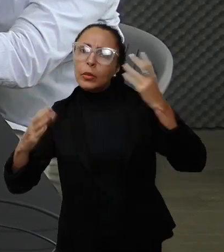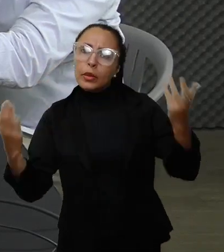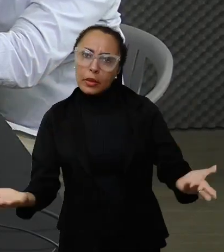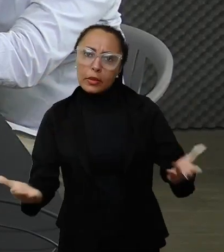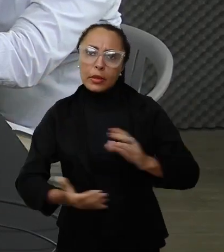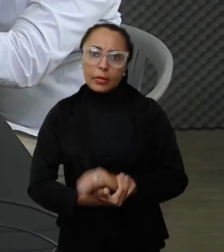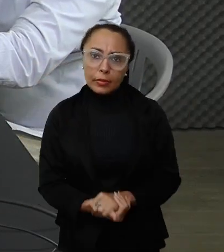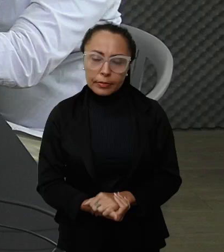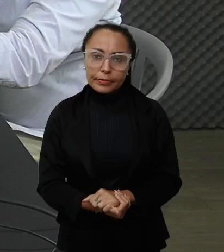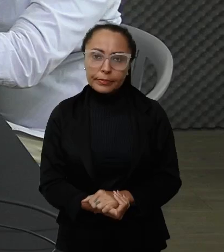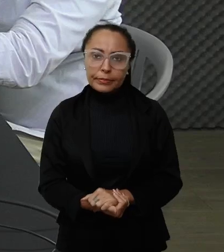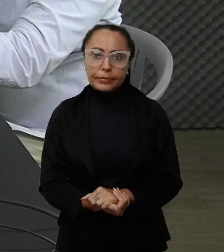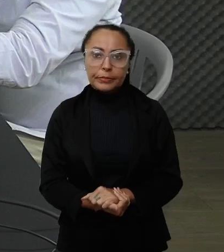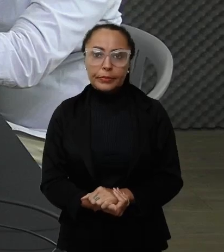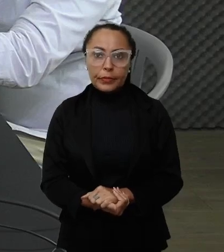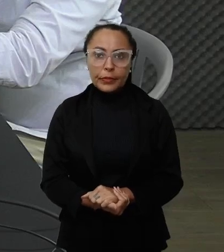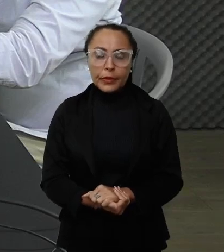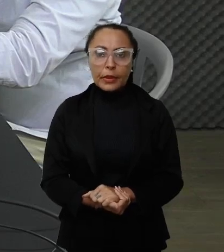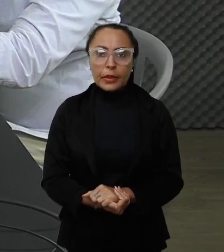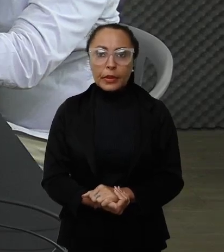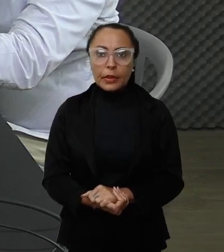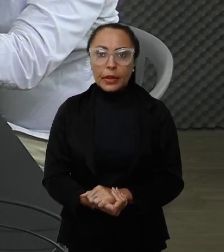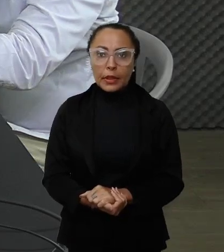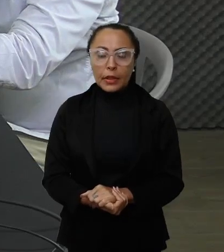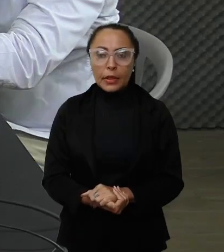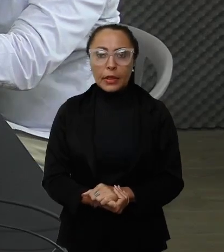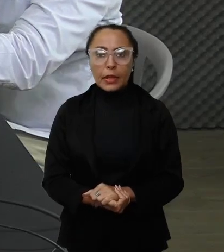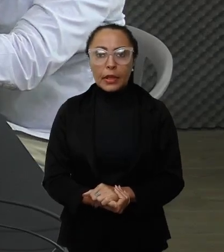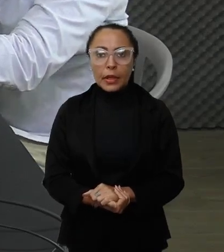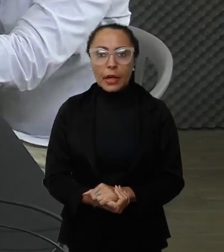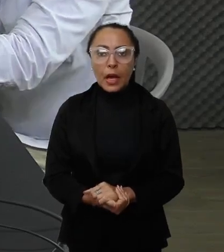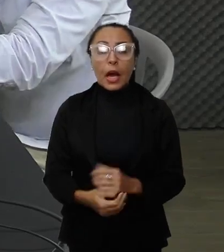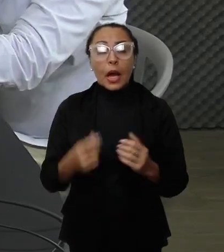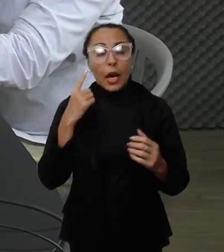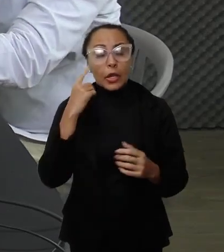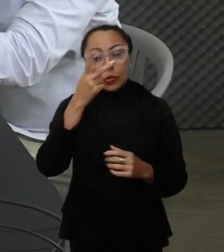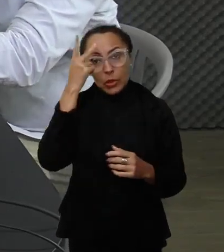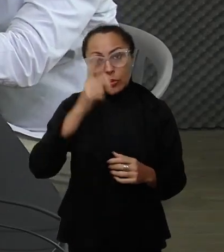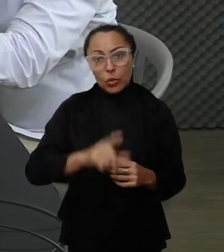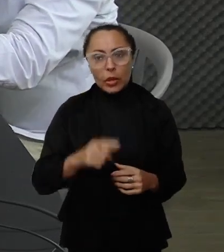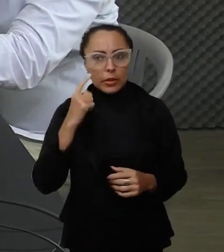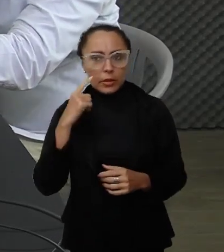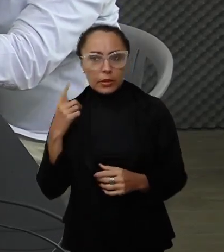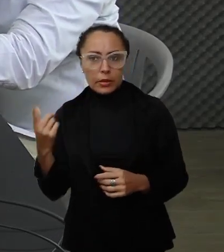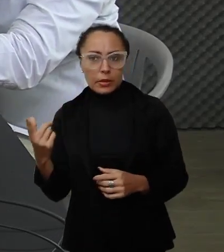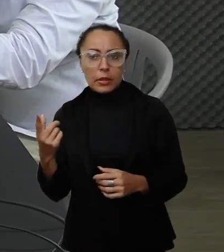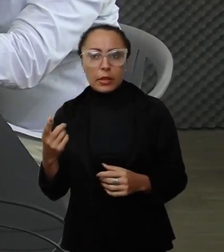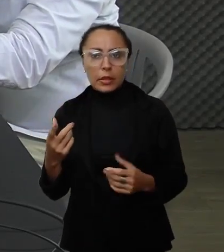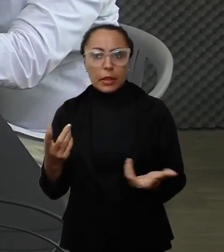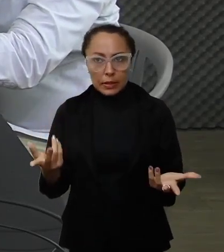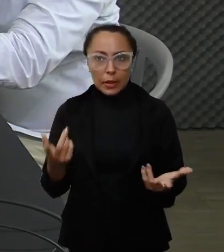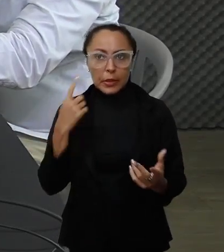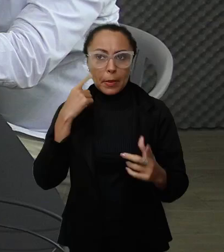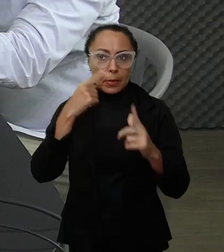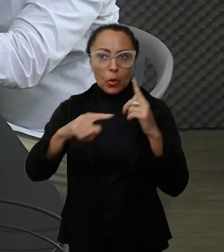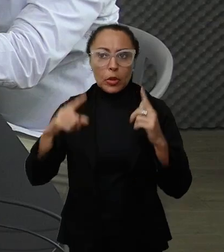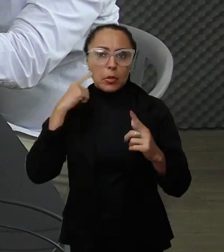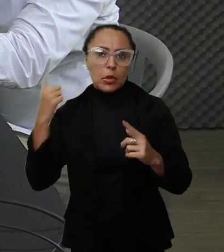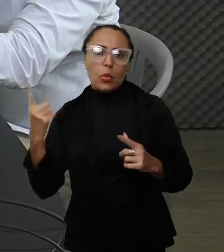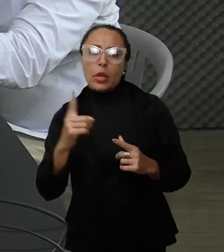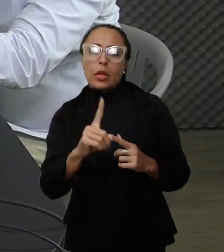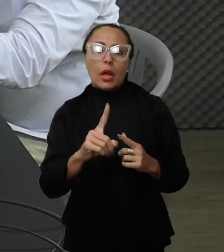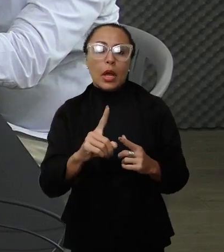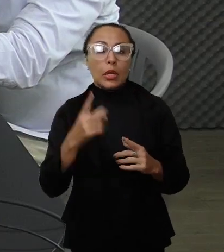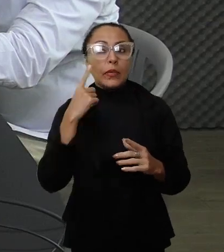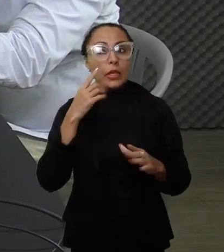botando gravando, como tem na porta aqui da frente. Proibido fumar. As pessoas já sabem que não podem entrar de qualquer jeito gritando, né? Que vai ter que ter um cuidado